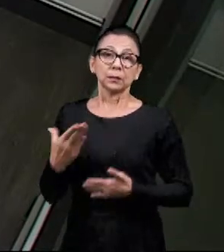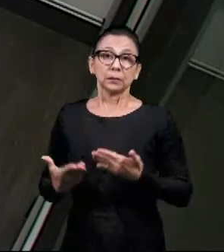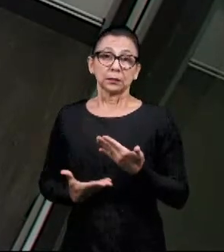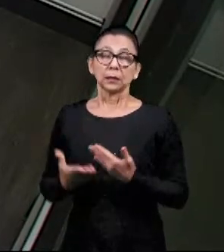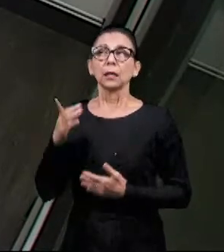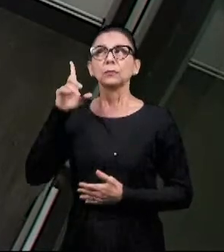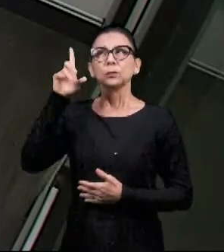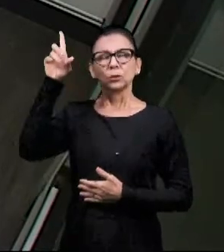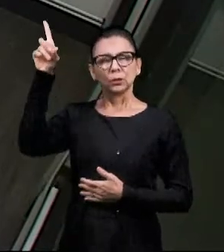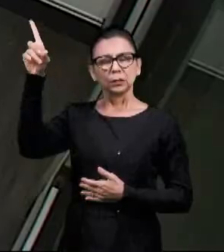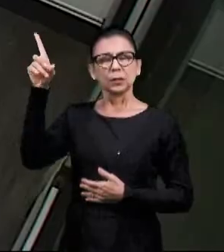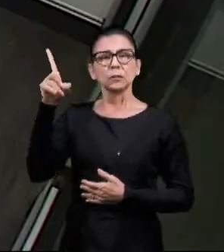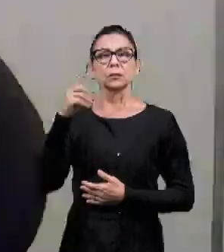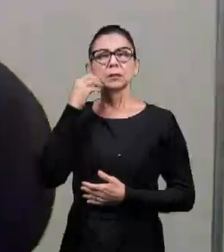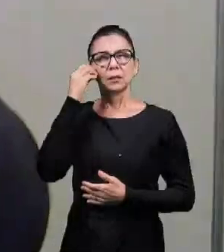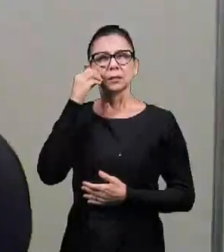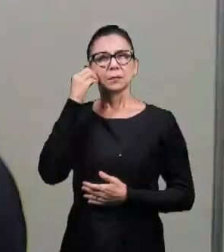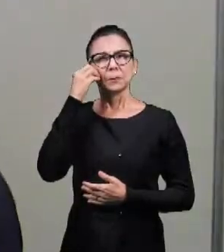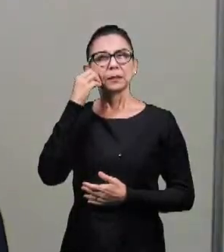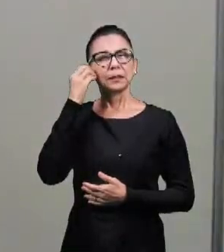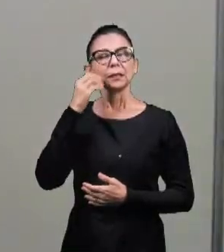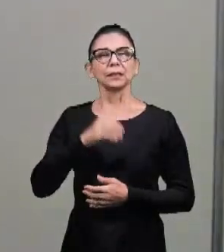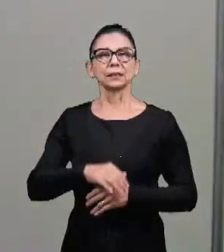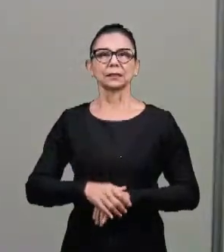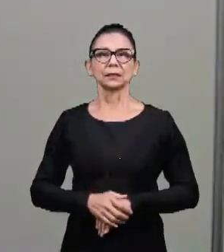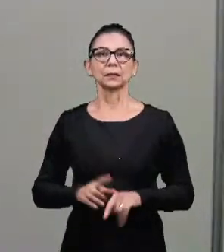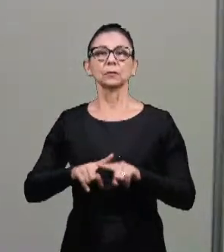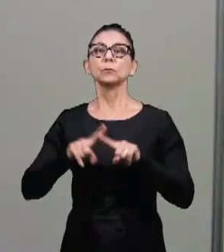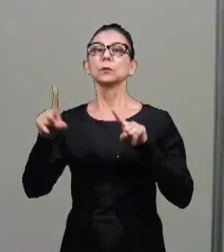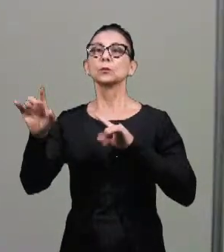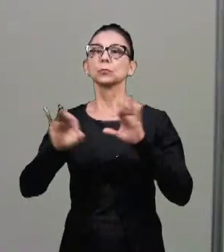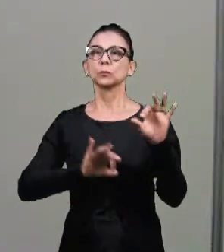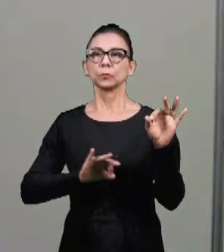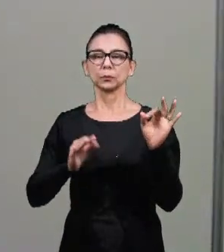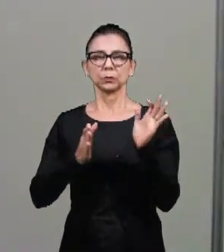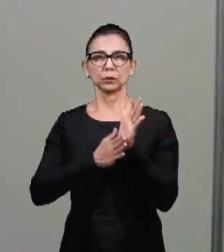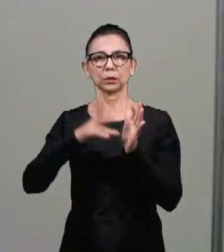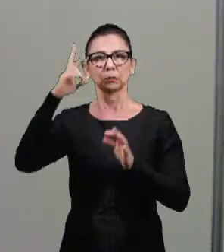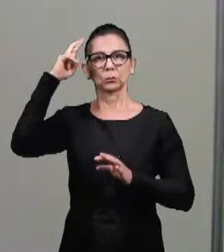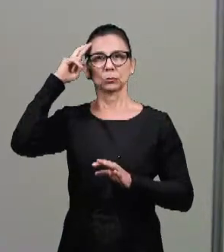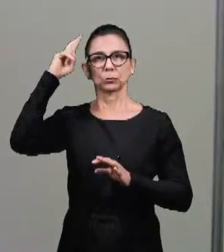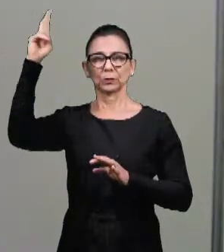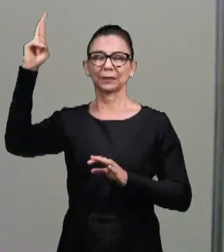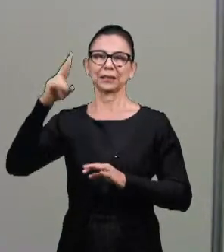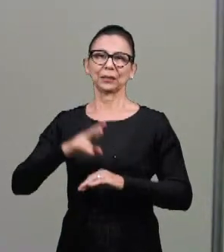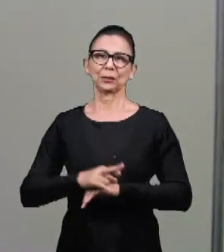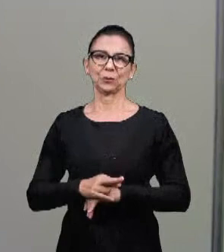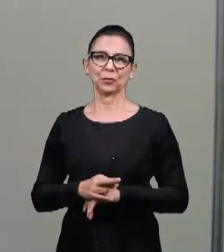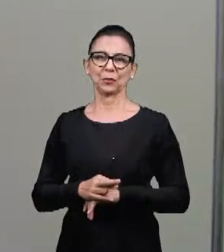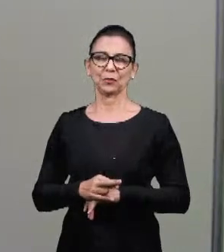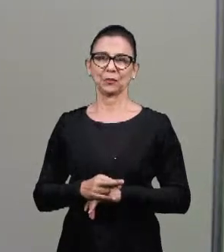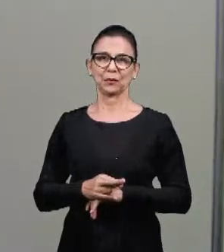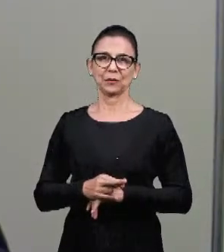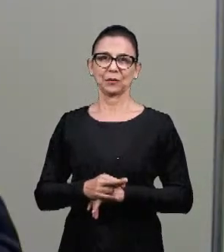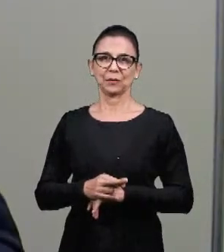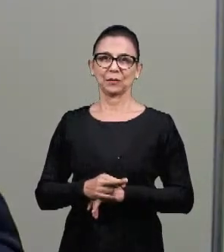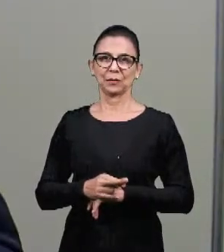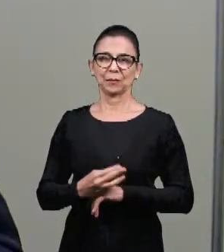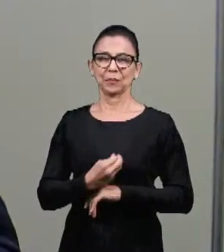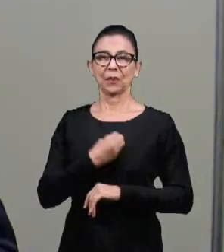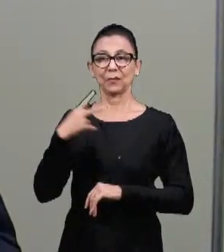essa experiência e tal. Mas o projeto do Senhor para o pastor Daniel não era esse. Não era isso. Então, por isso que o